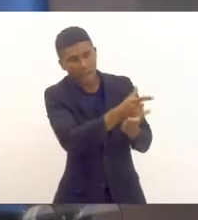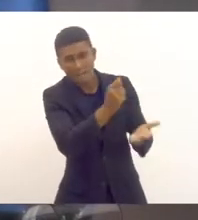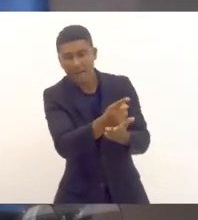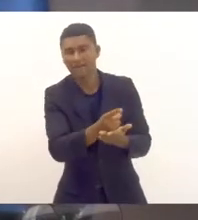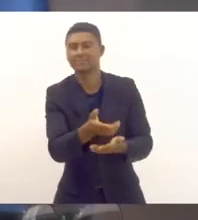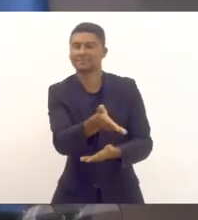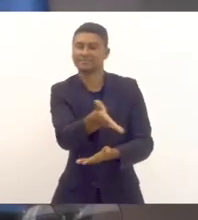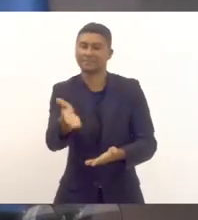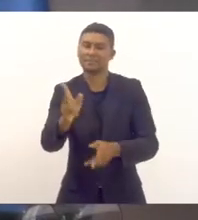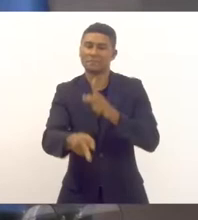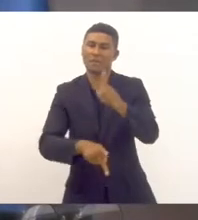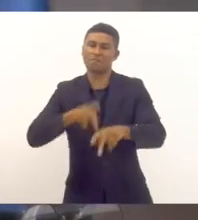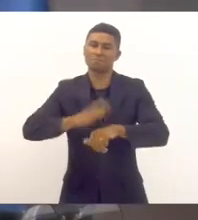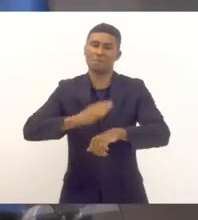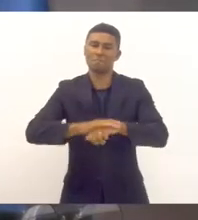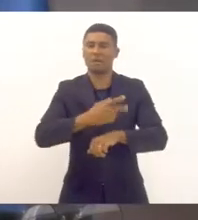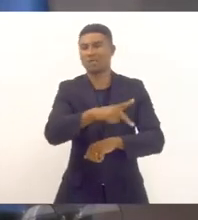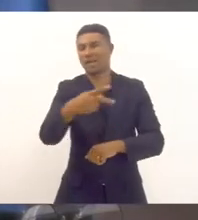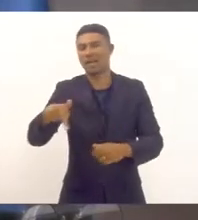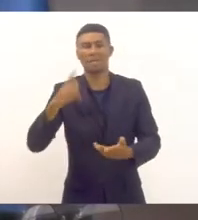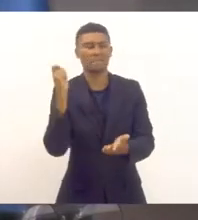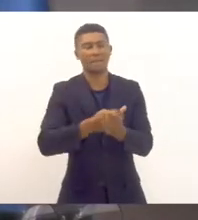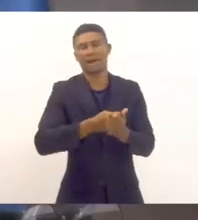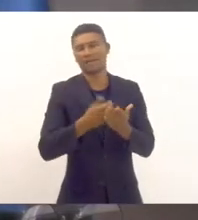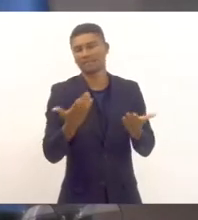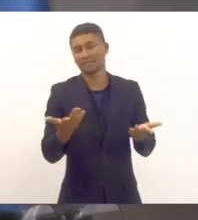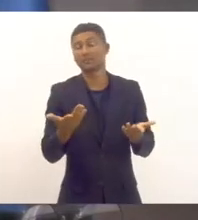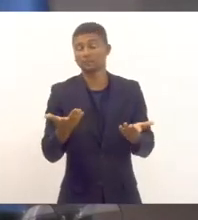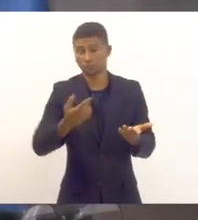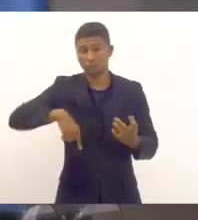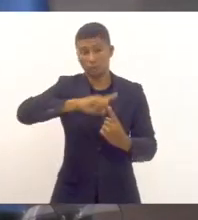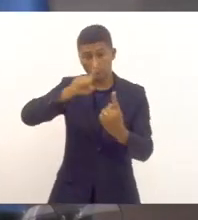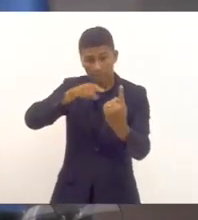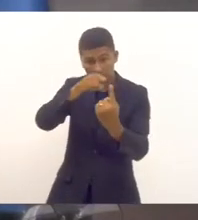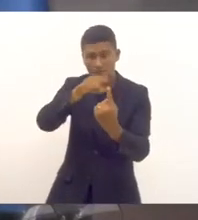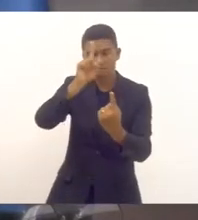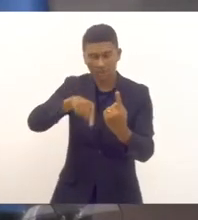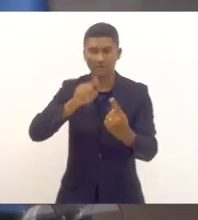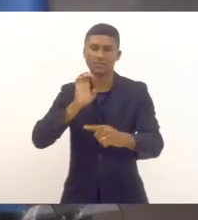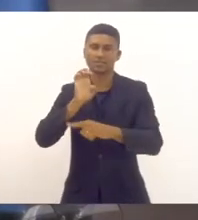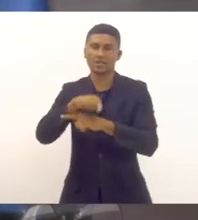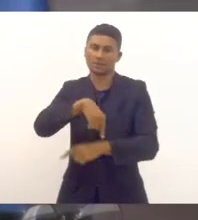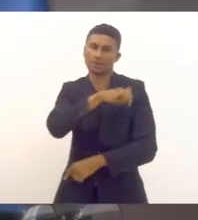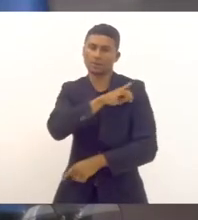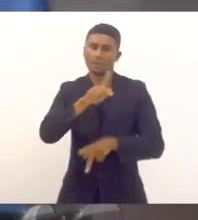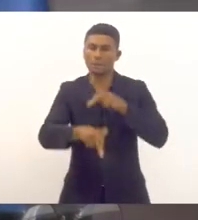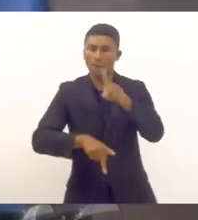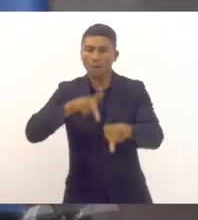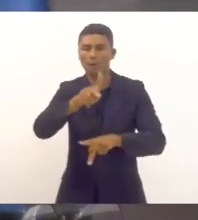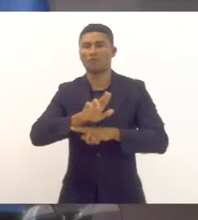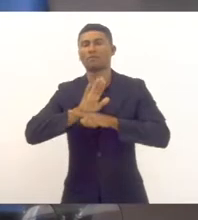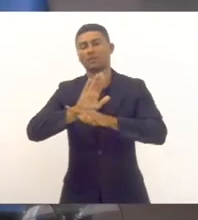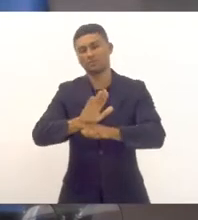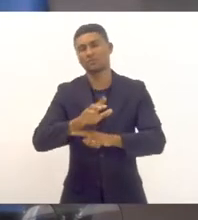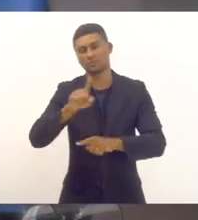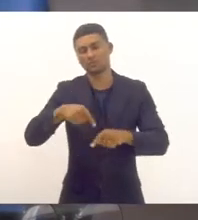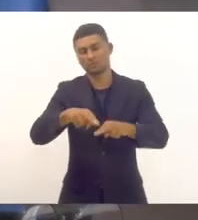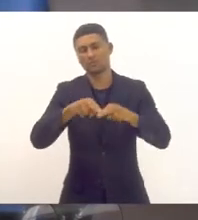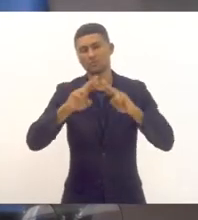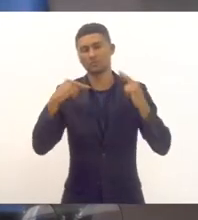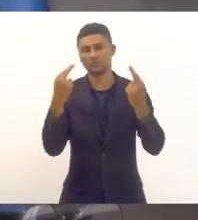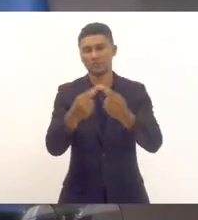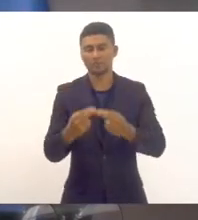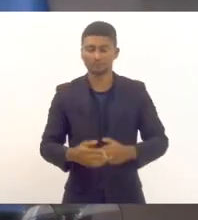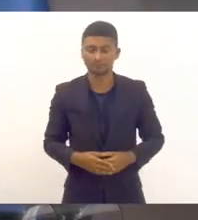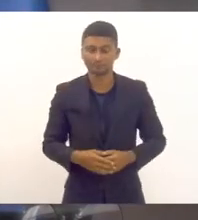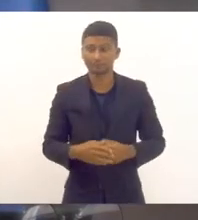aqui dessa reunião hoje, é ajudar justamente a população do Estado do Rio de Janeiro. Queria chamar o Donizete Pereira